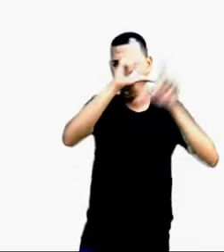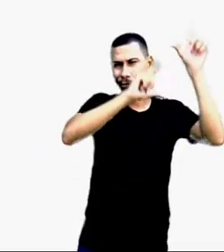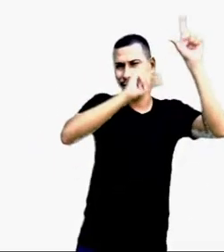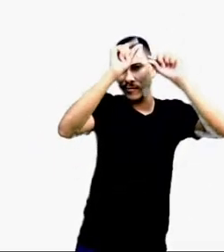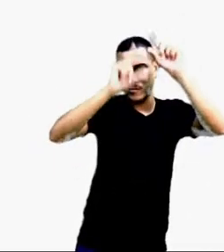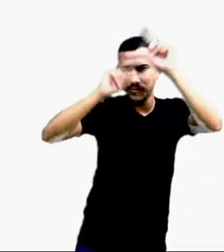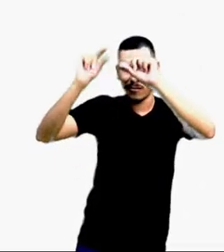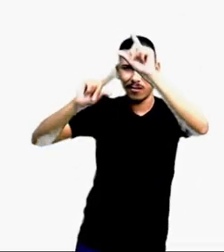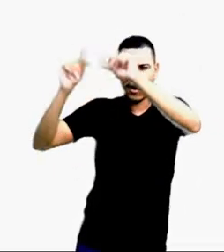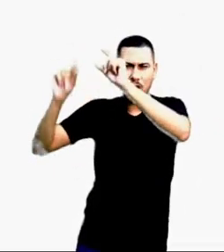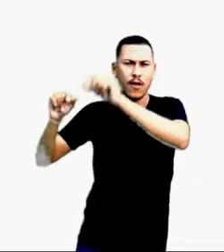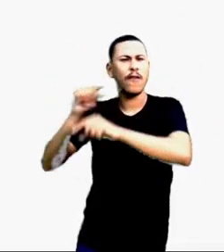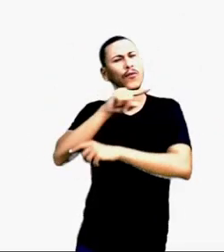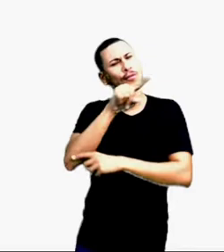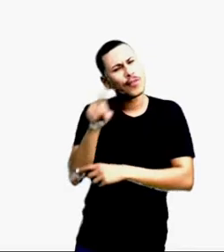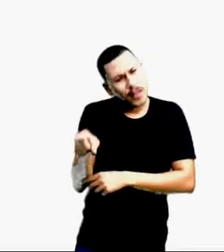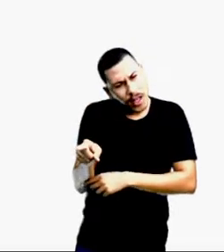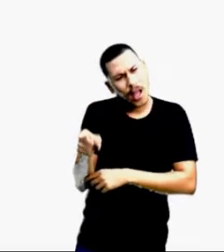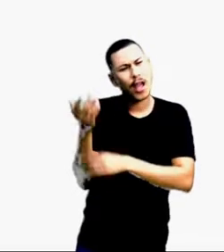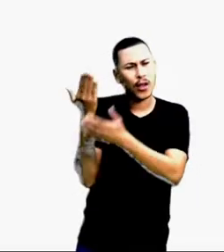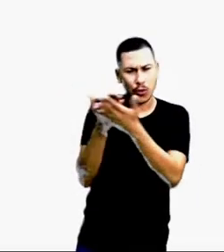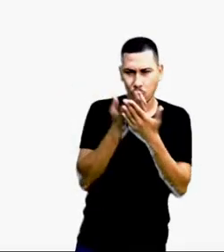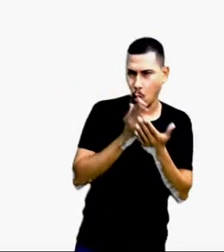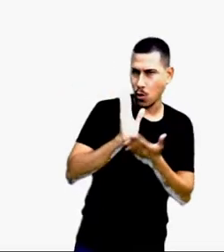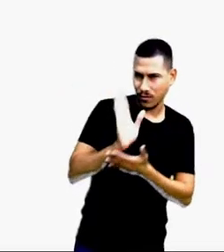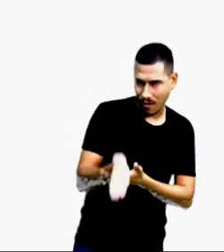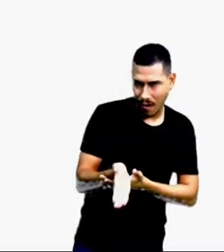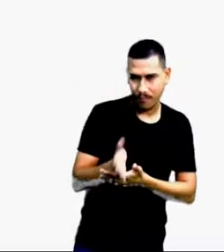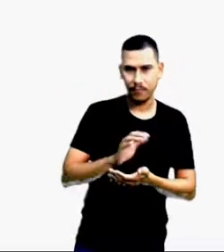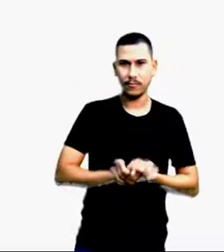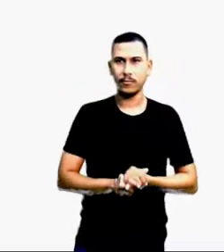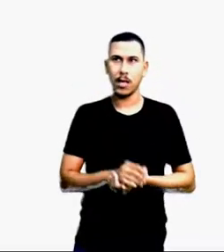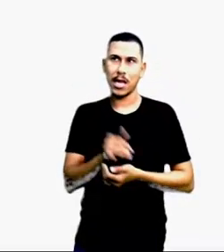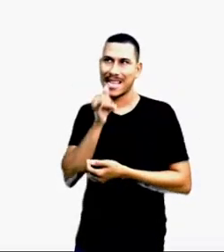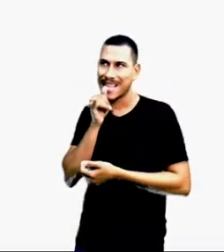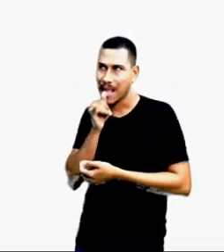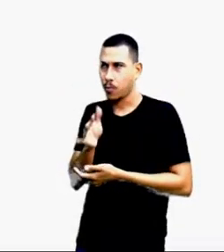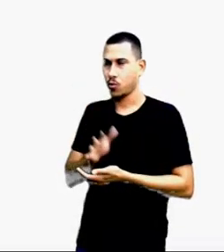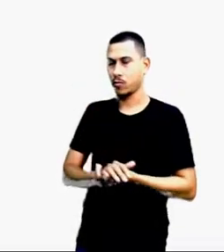estrelas. Você já viu isso no exemplo anterior. Suponha que agora